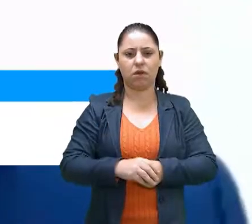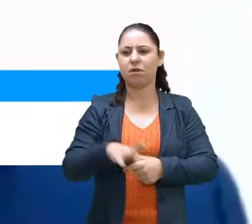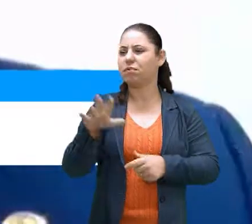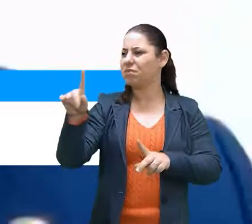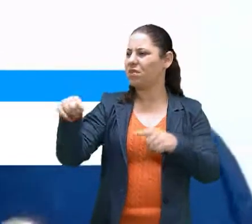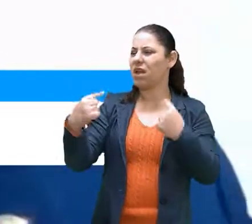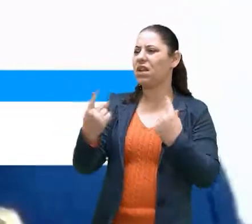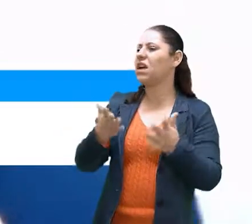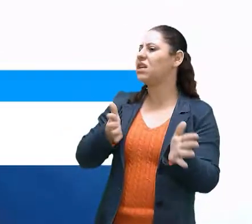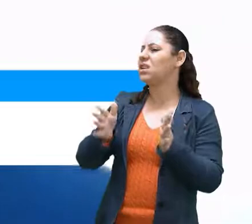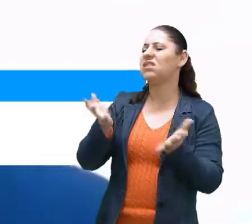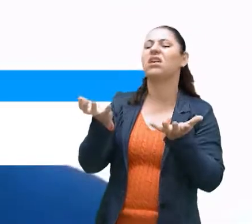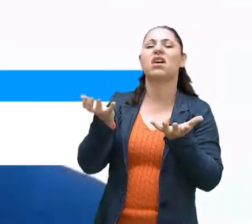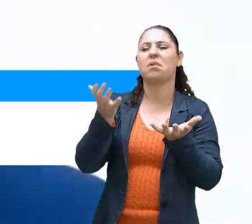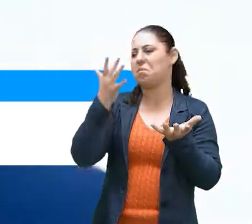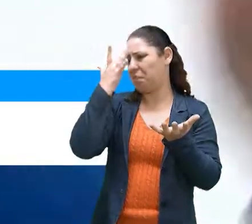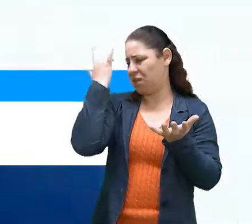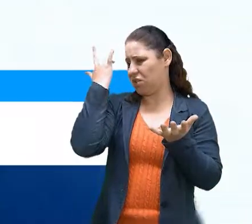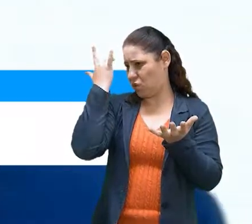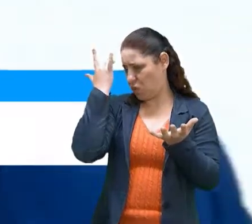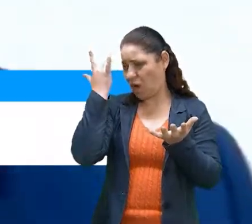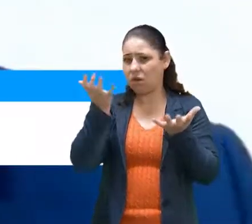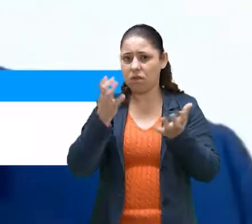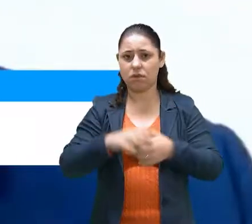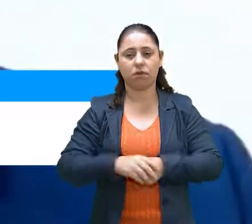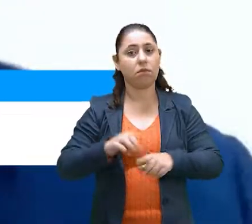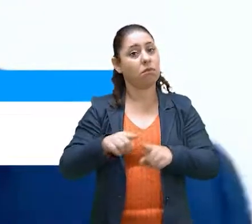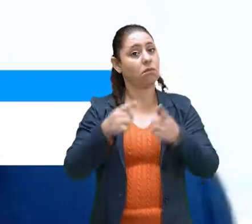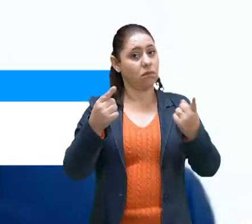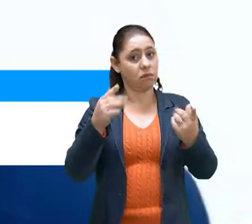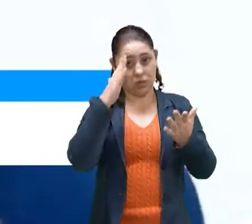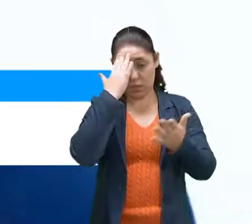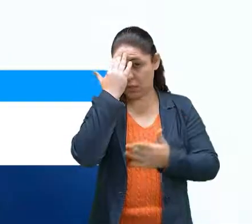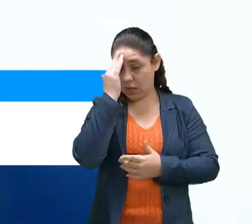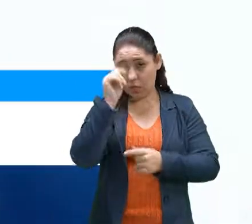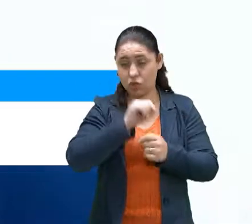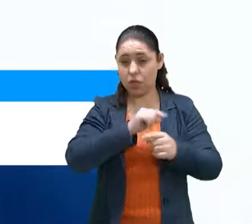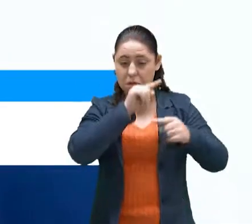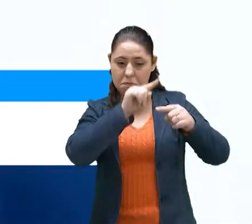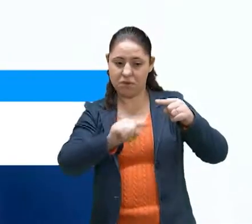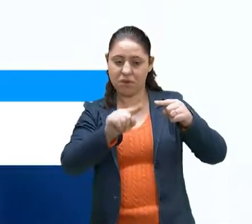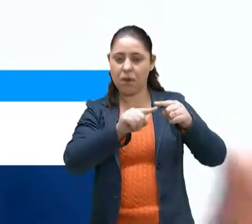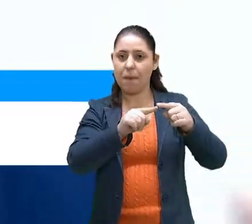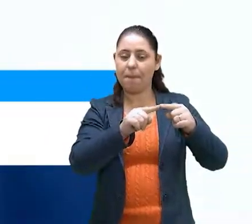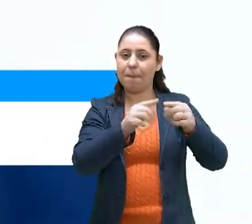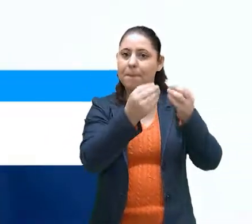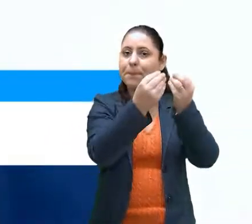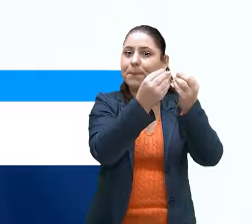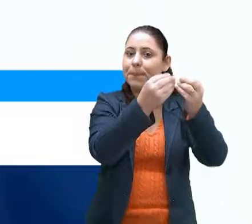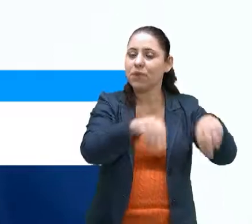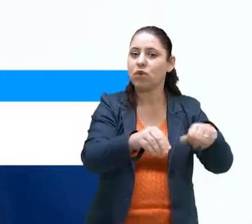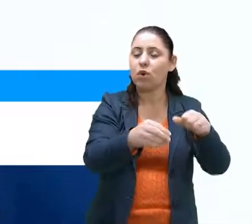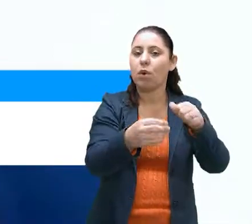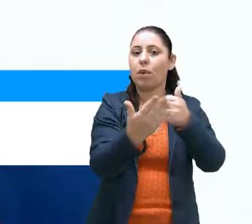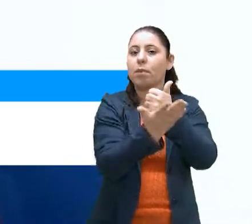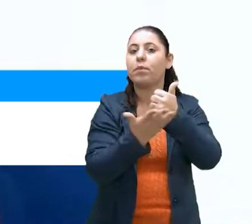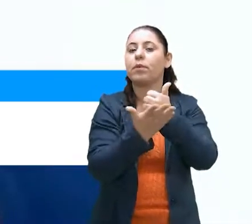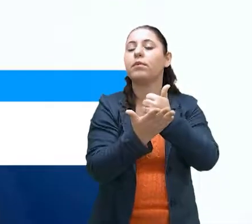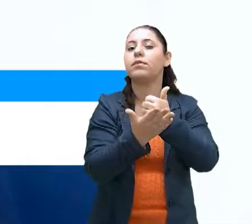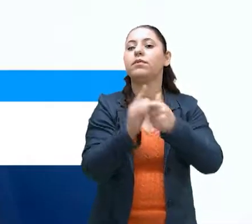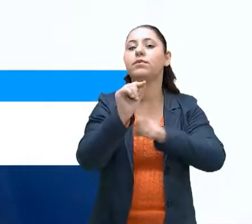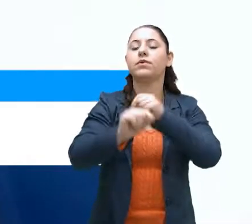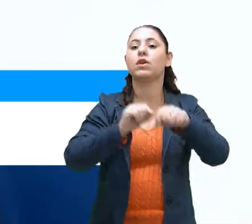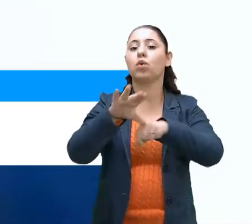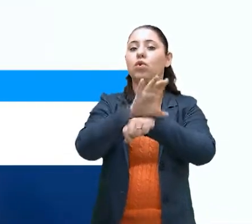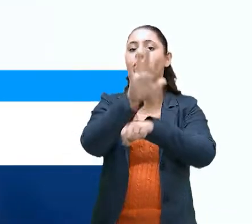aí acesso. Aí alguém pode dizer, mas acessa quem quer. Eu sei, mas nós entendemos que está ferindo de forma